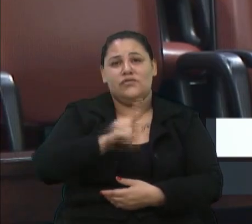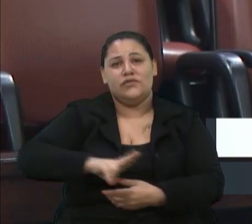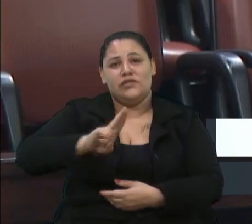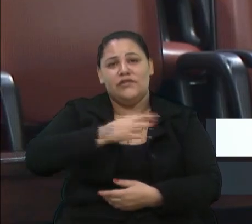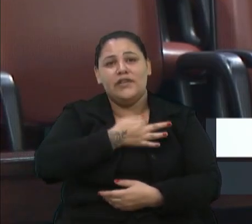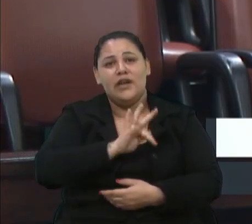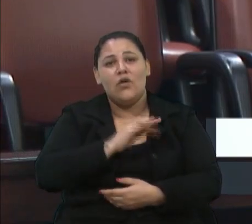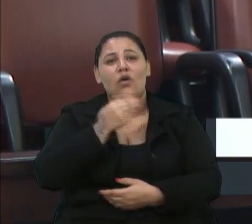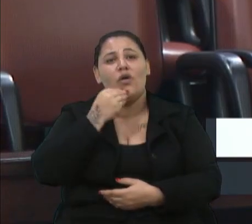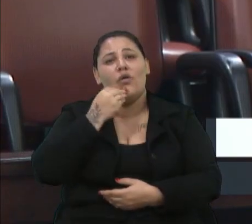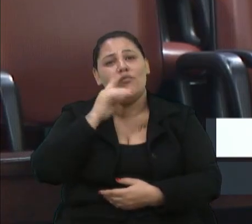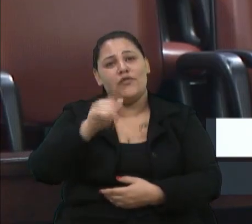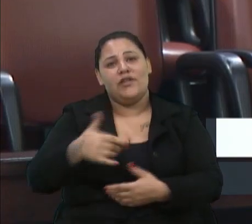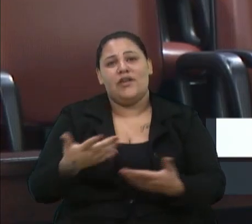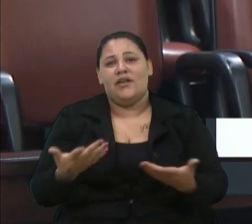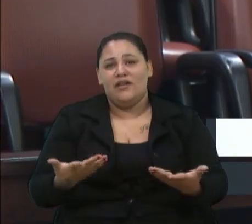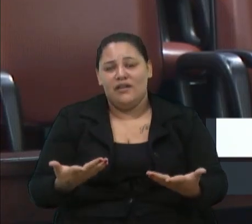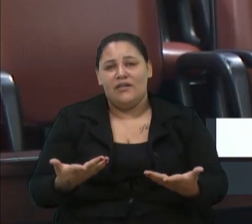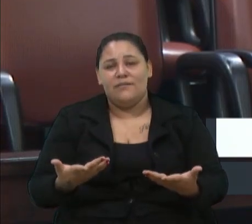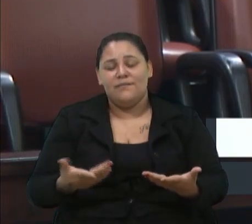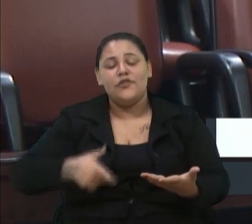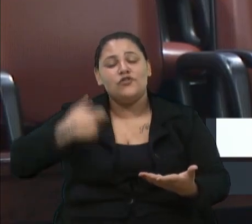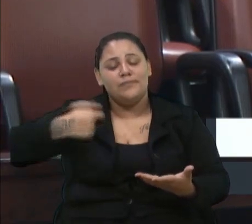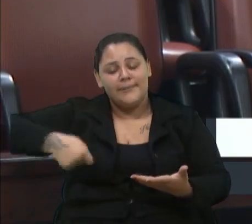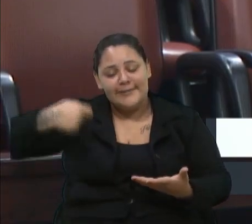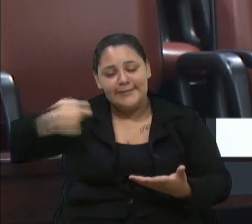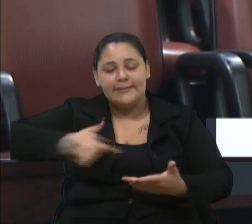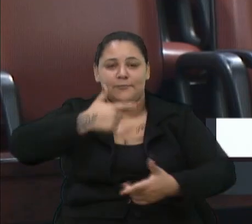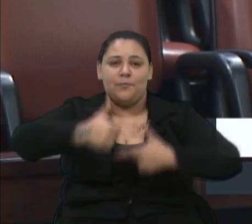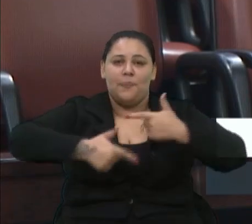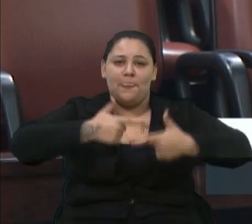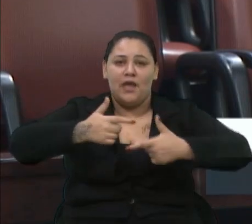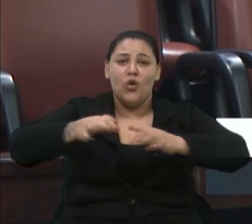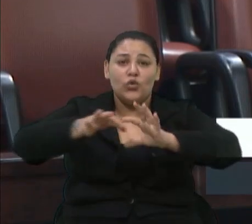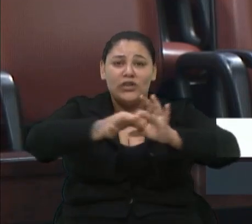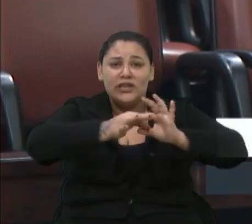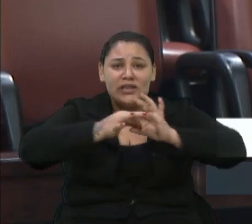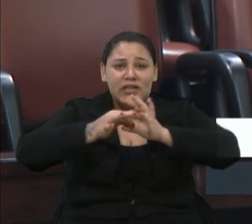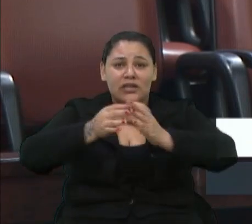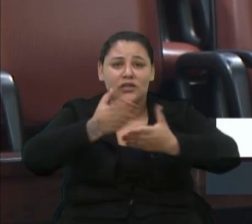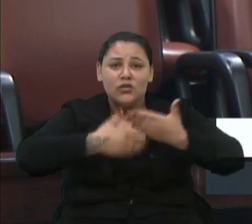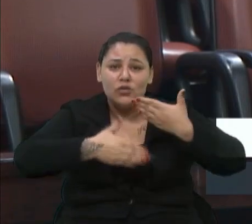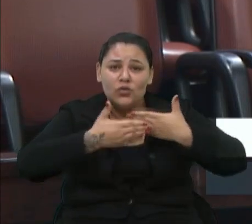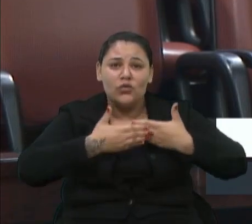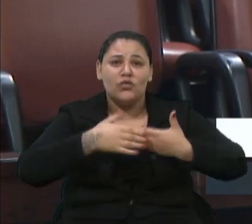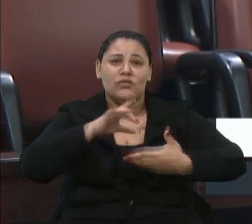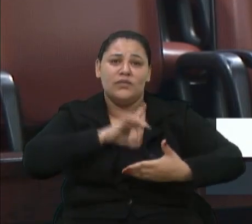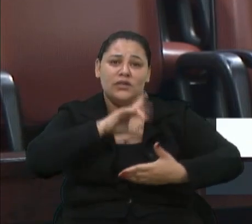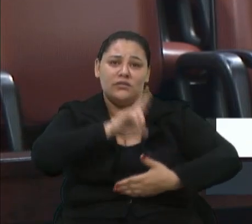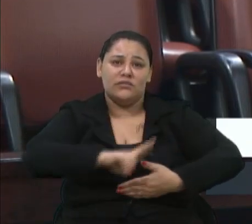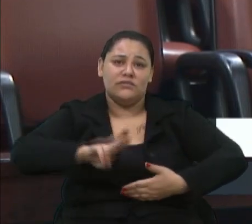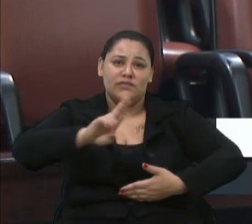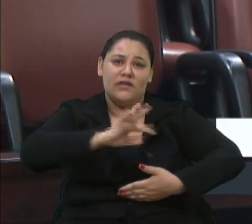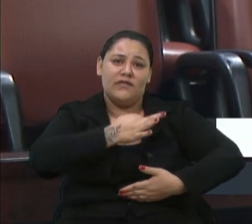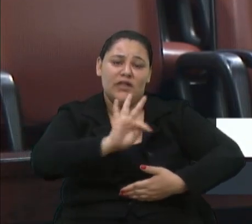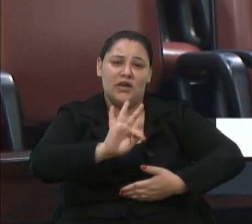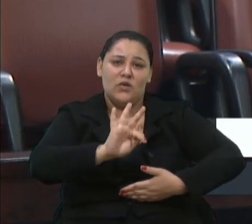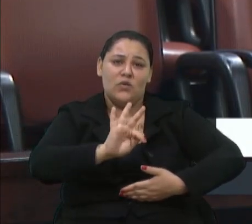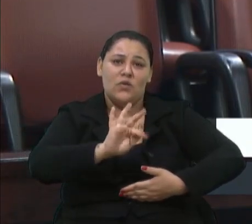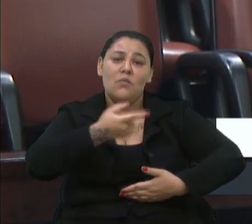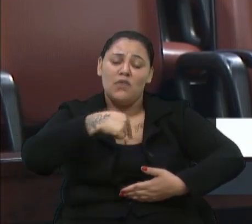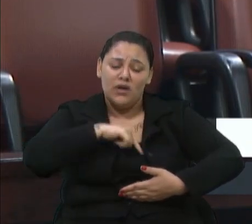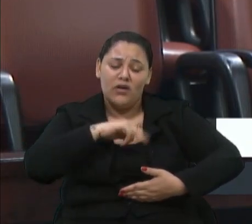muito importante. E teremos, sim, que trabalhar em cima, se unir, todos nós se unir para uma universidade federal, para que nós